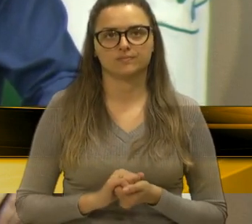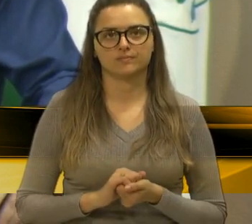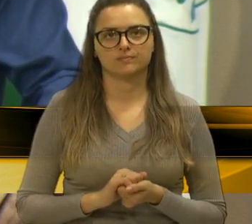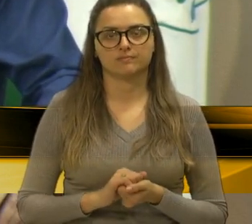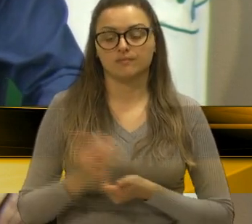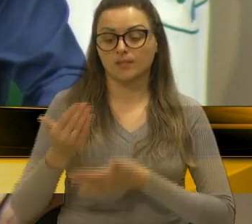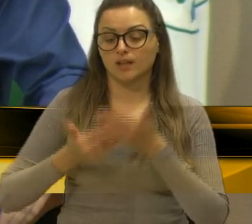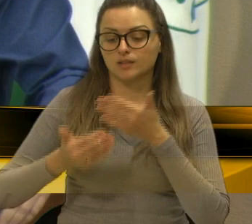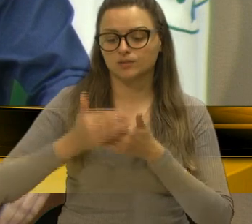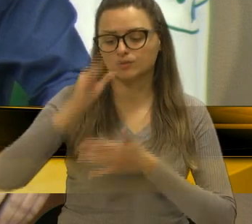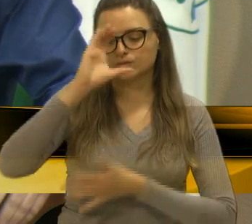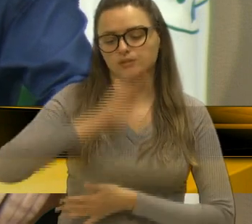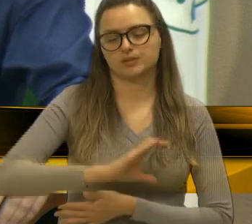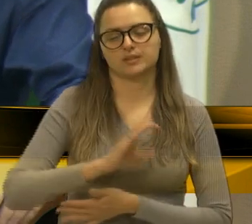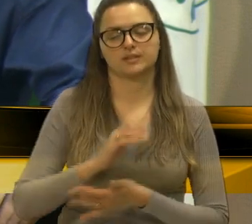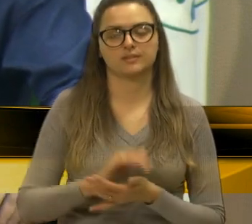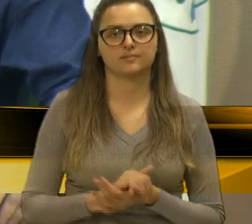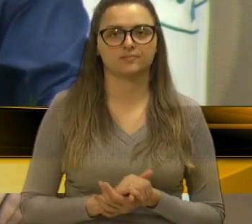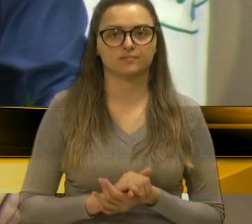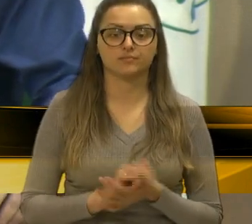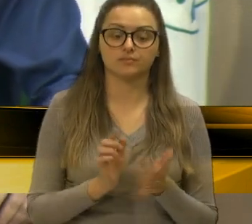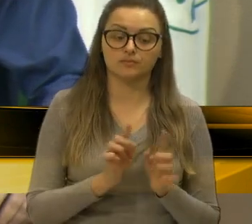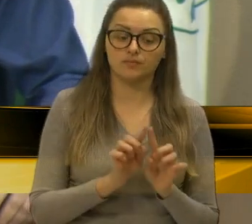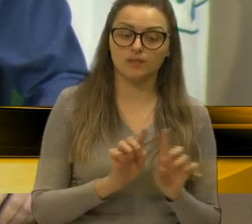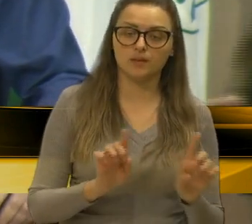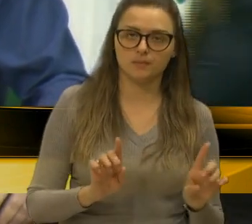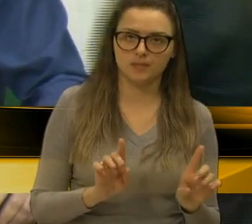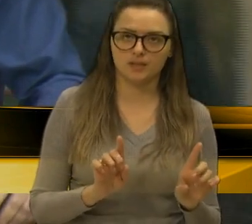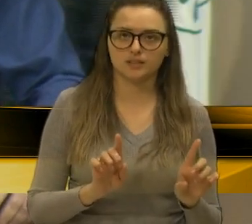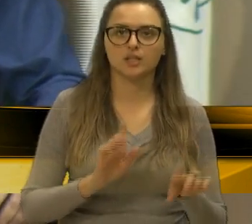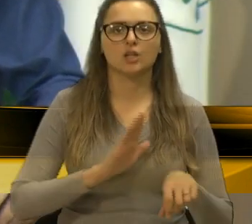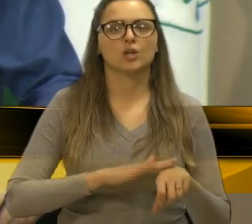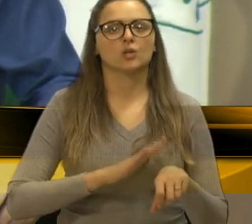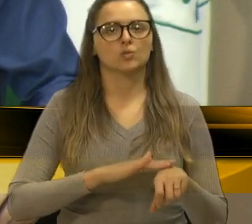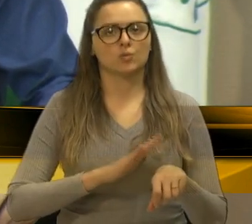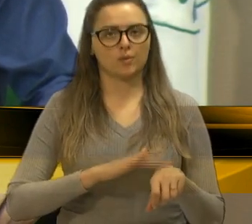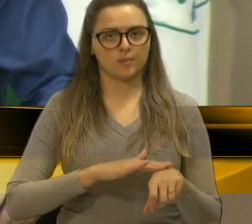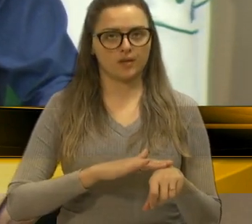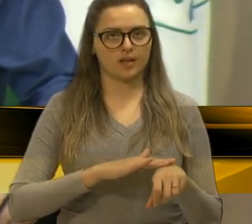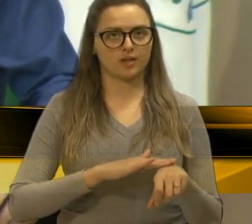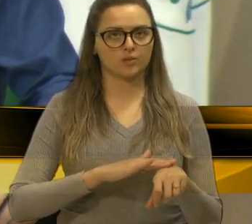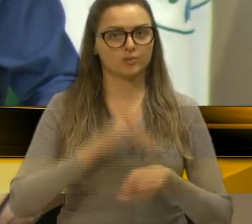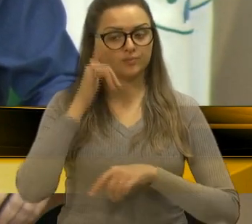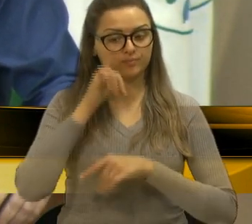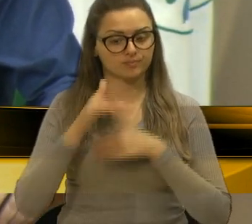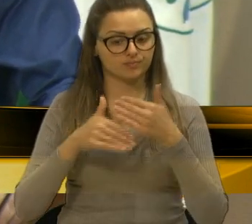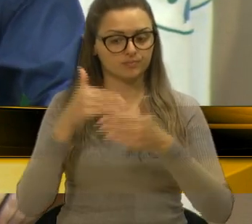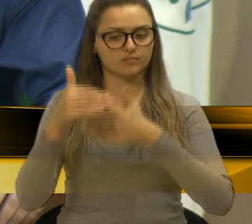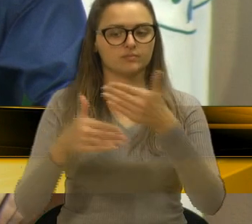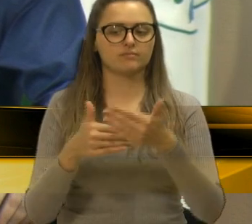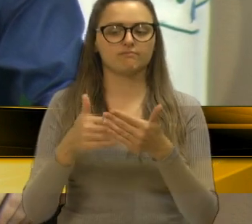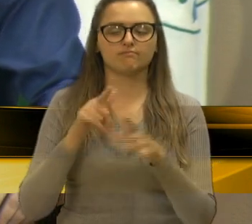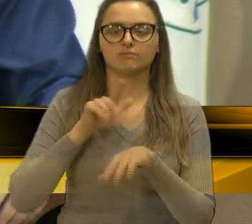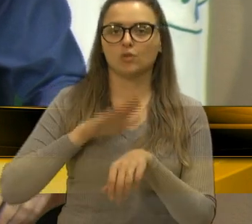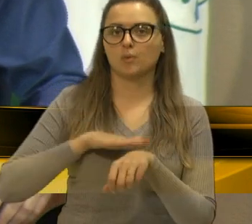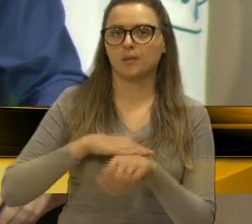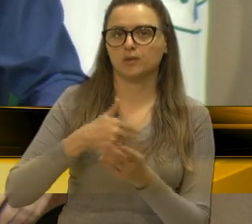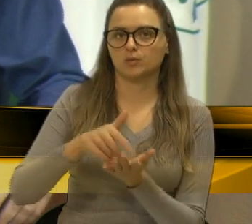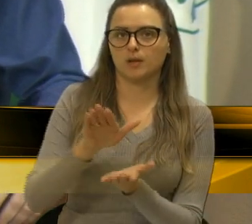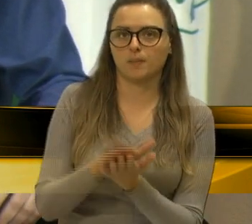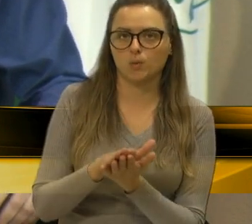cidadão, mas que na hora que funciona muito bem, na hora das multas, na hora